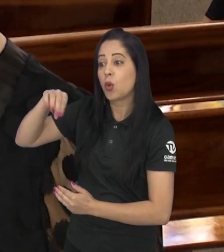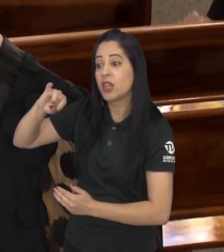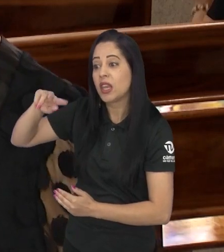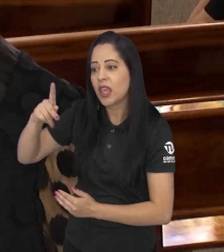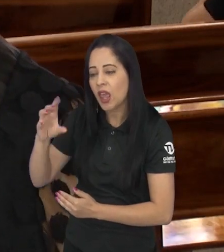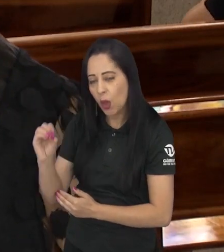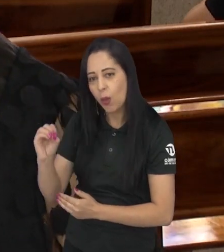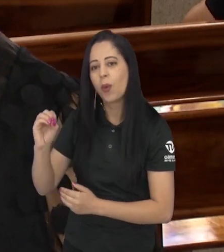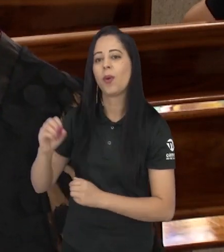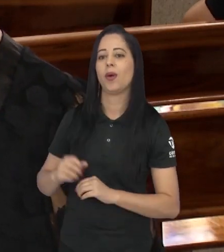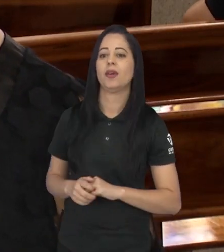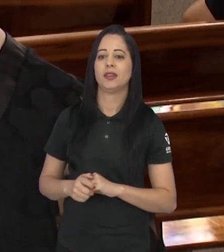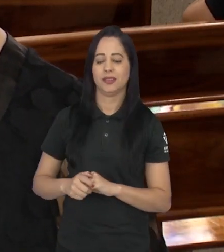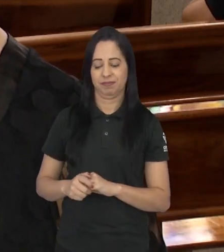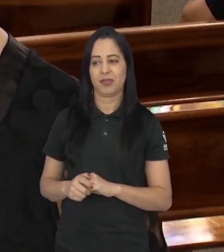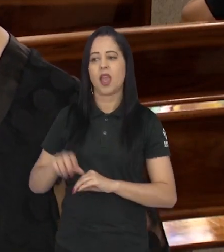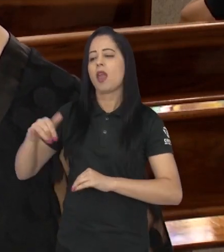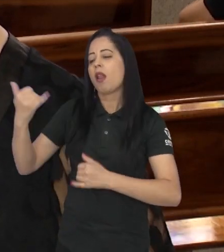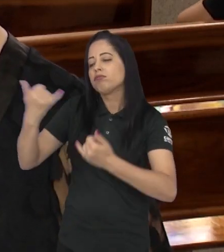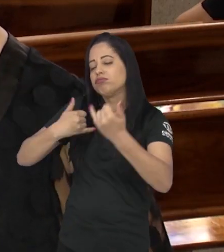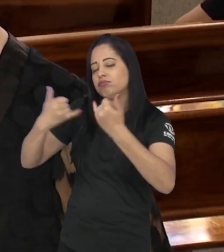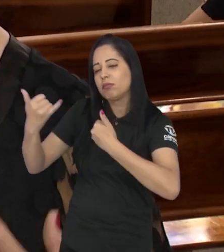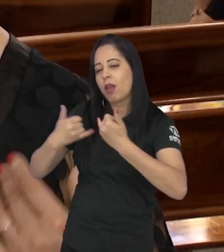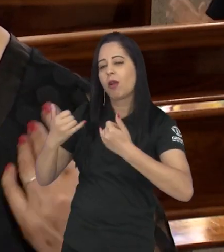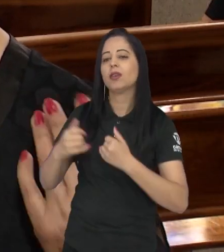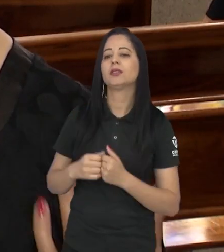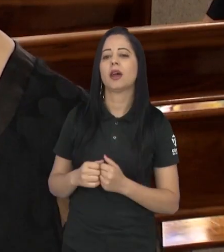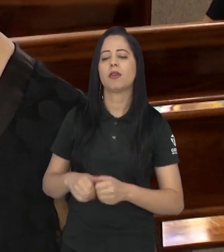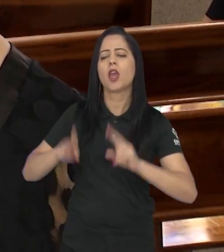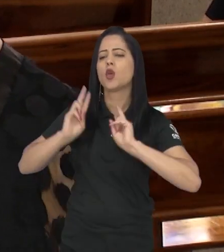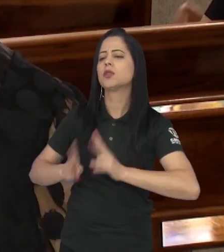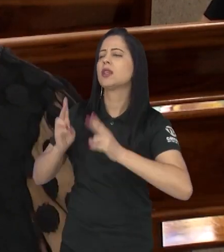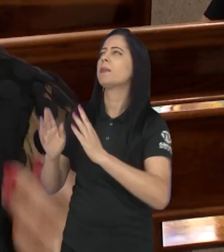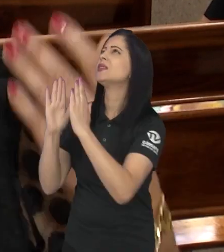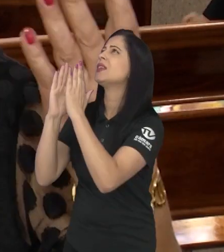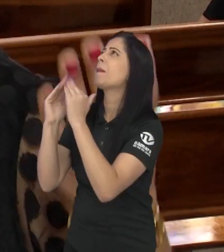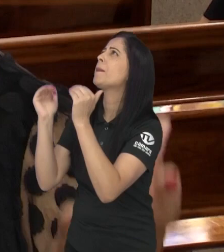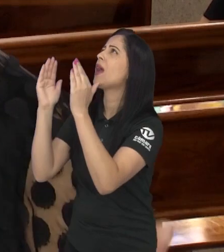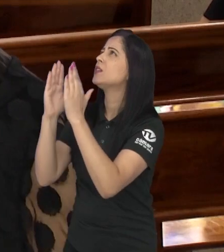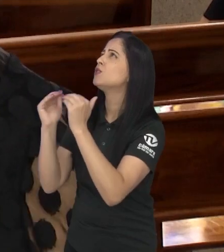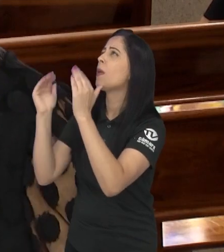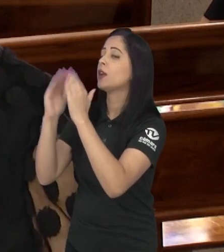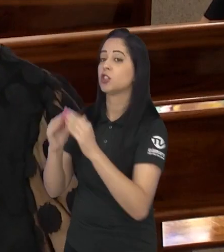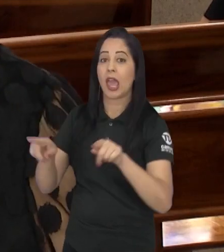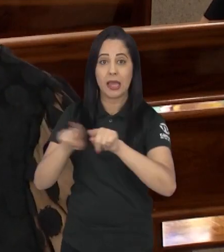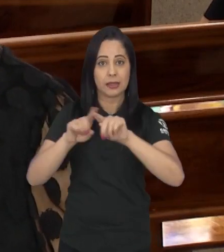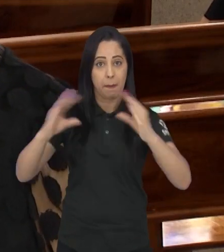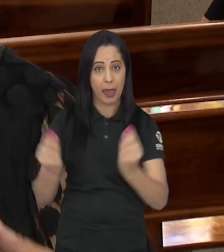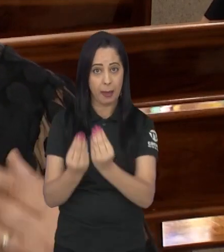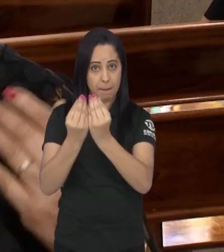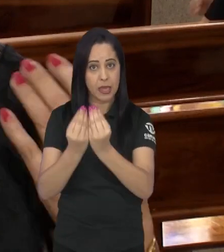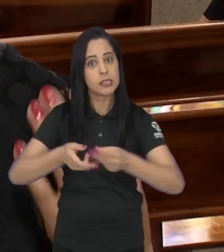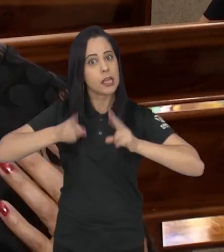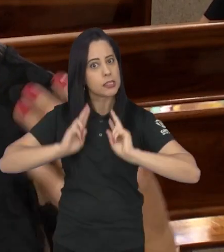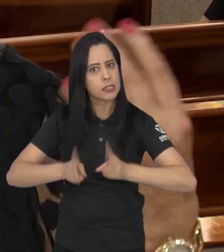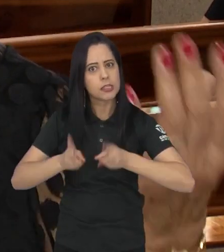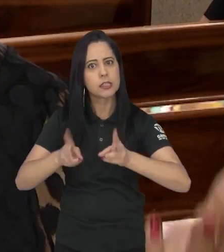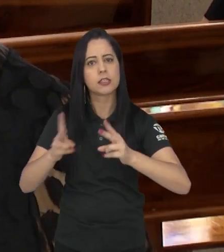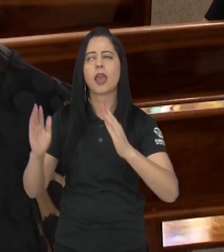história dele, né, do Antoninho. Então a gente rezava para ele, da missa também sempre tinha uma oração